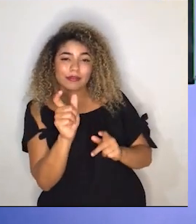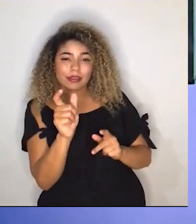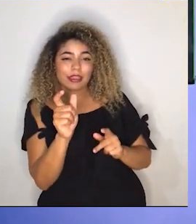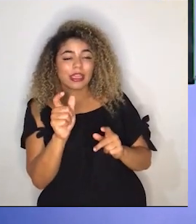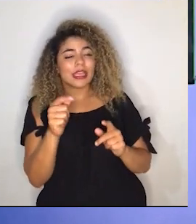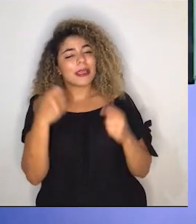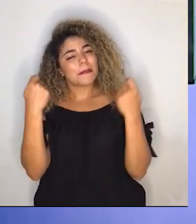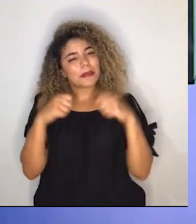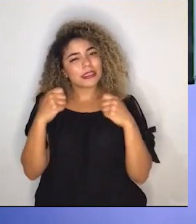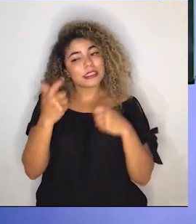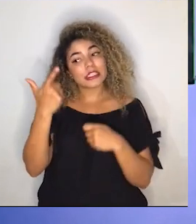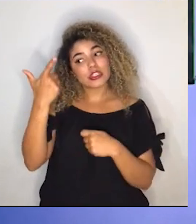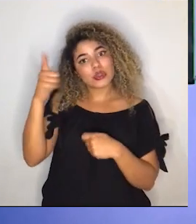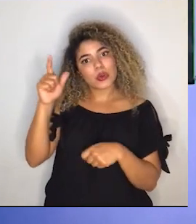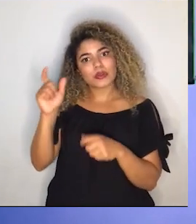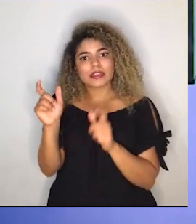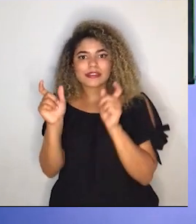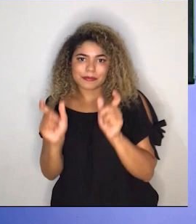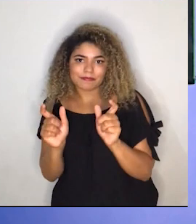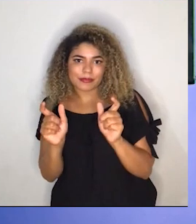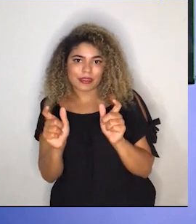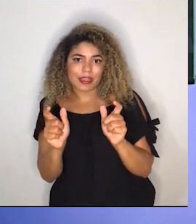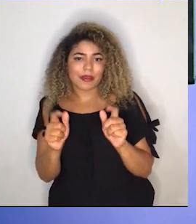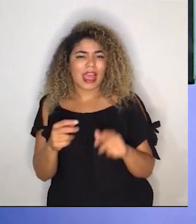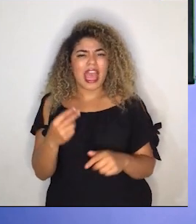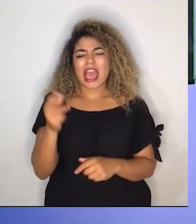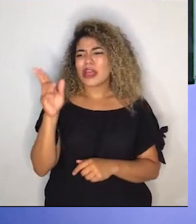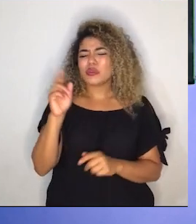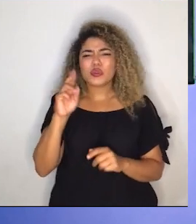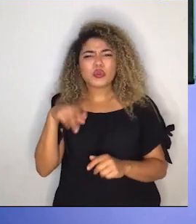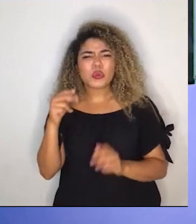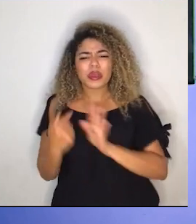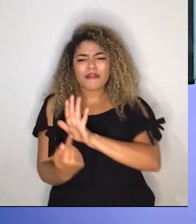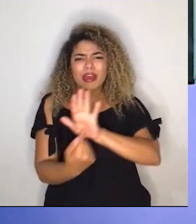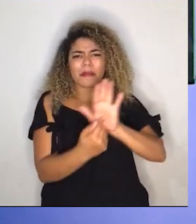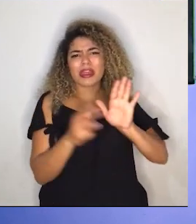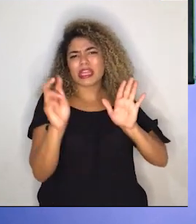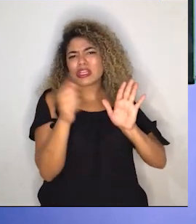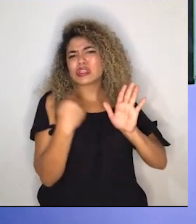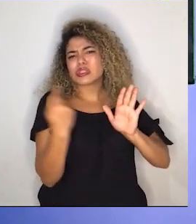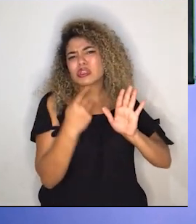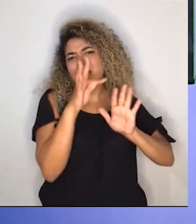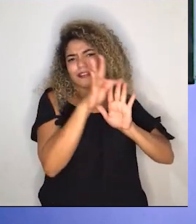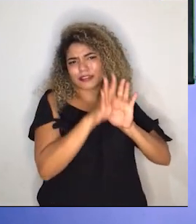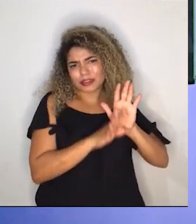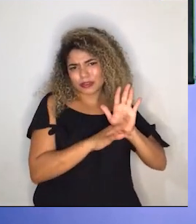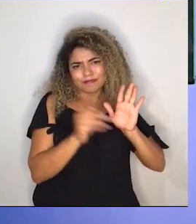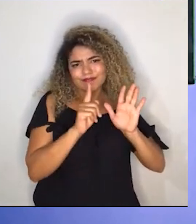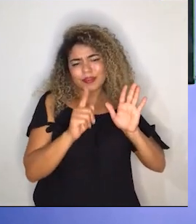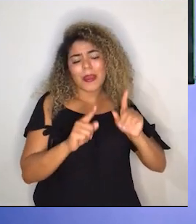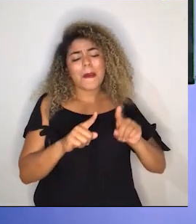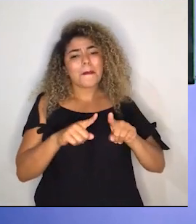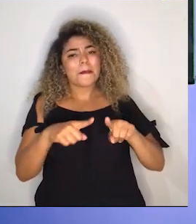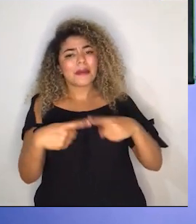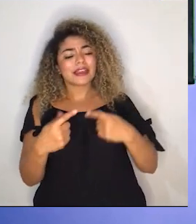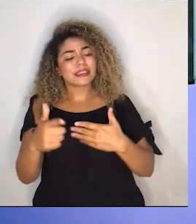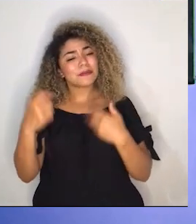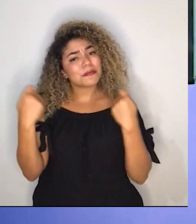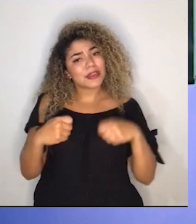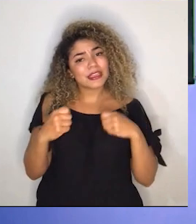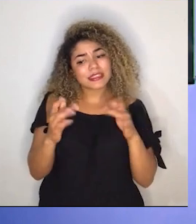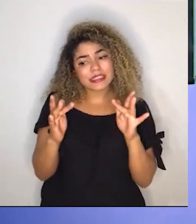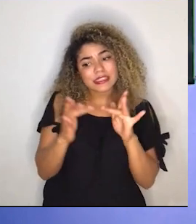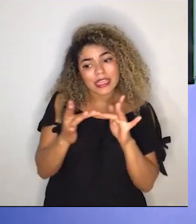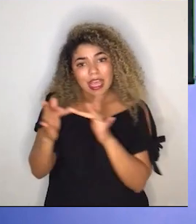linguísticas dependentes de outras, ou seja, elas não aparecem sozinhas no discurso e servem justamente para estabelecer